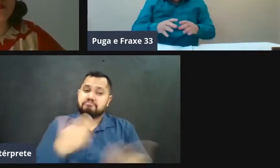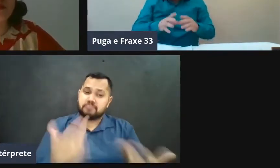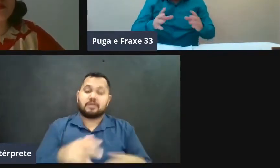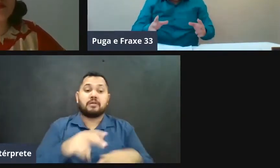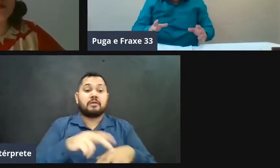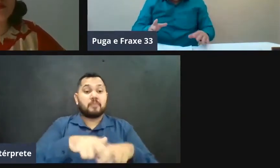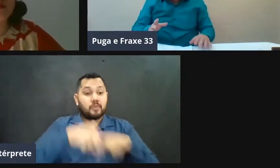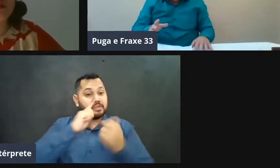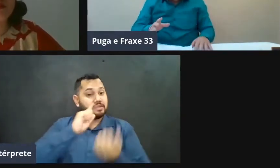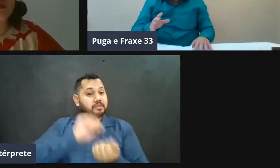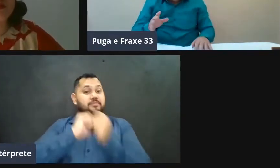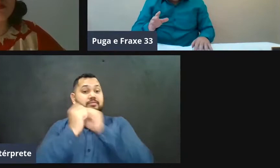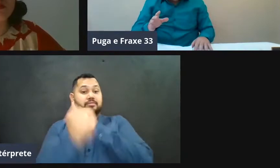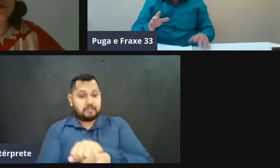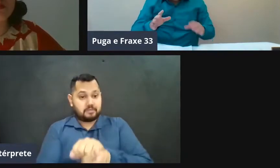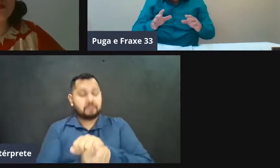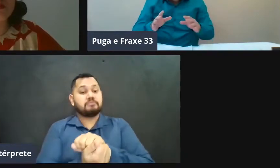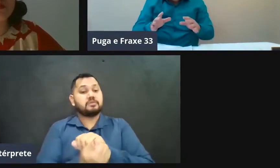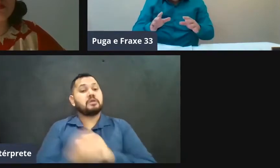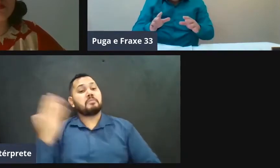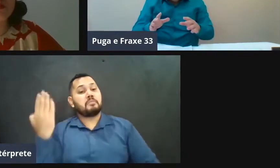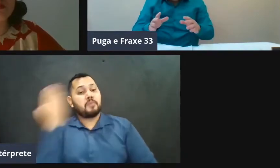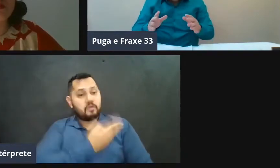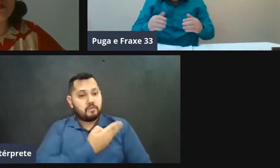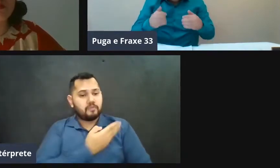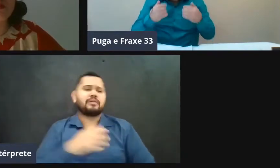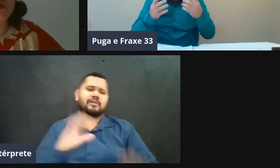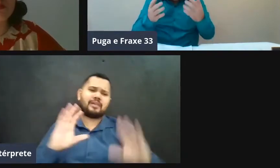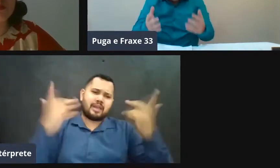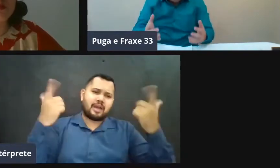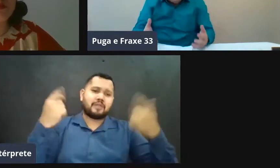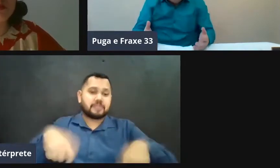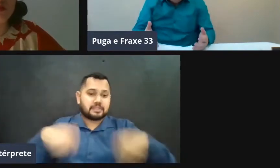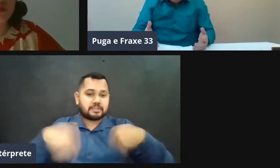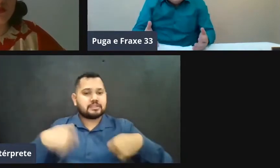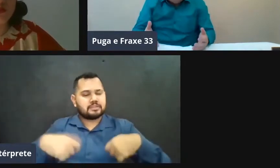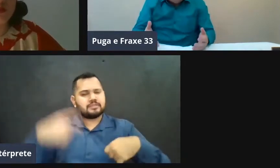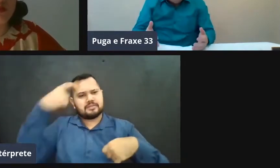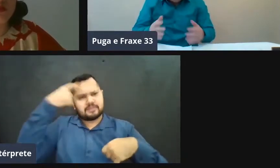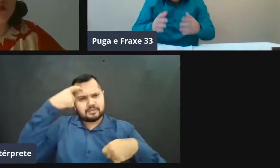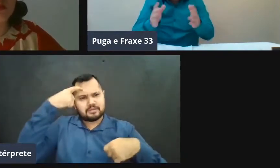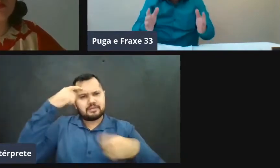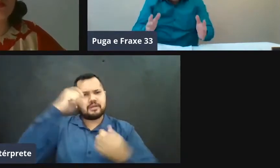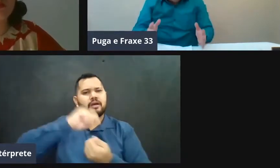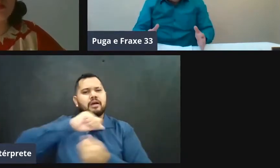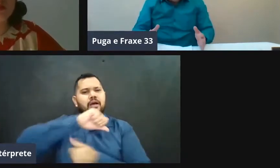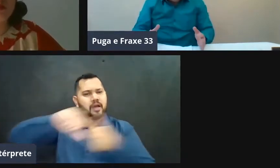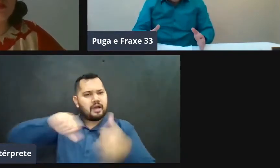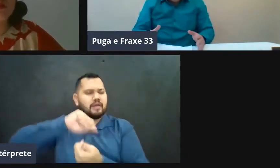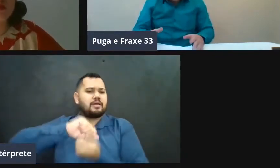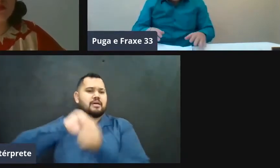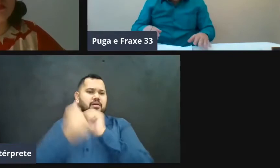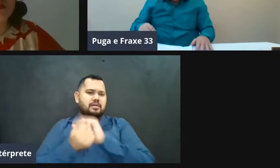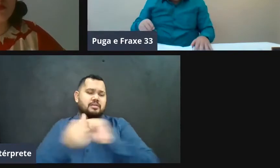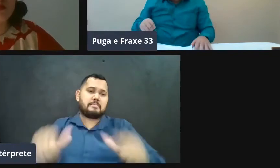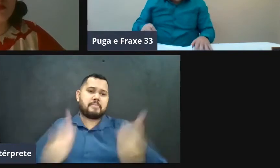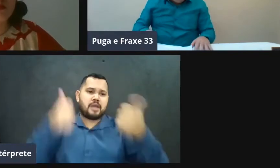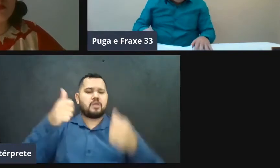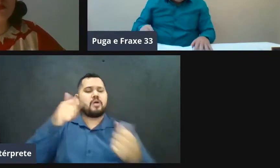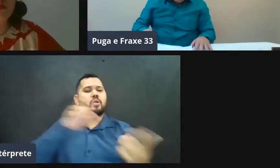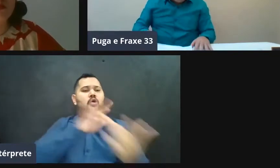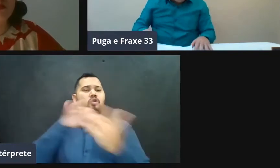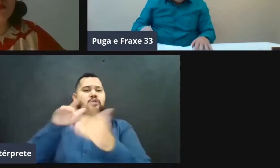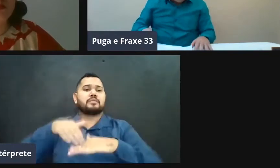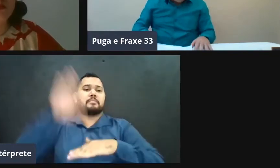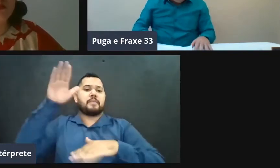necessária e mostrou para nós que é preciso, cada vez mais, nos repensarmos para chegar a mais pessoas. Então, o